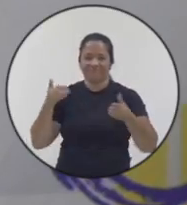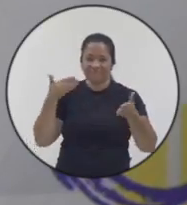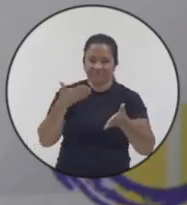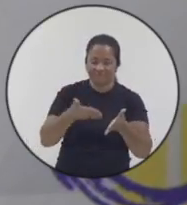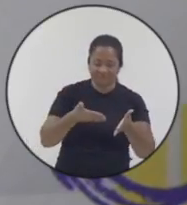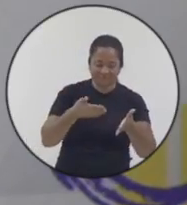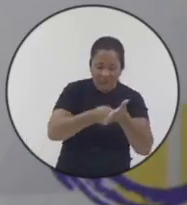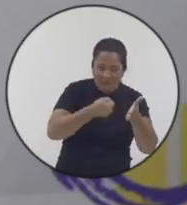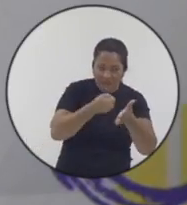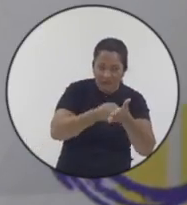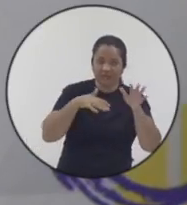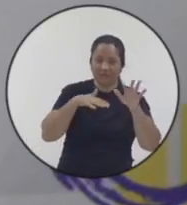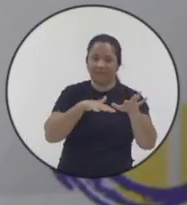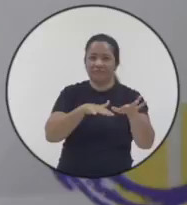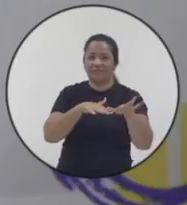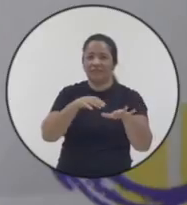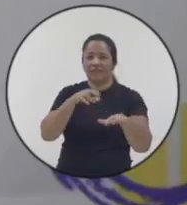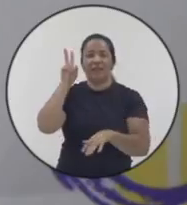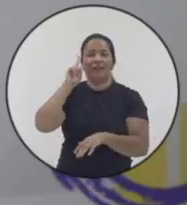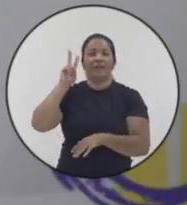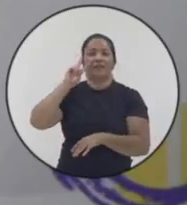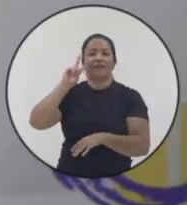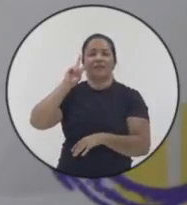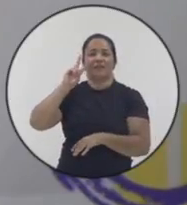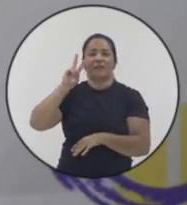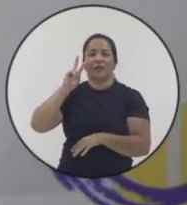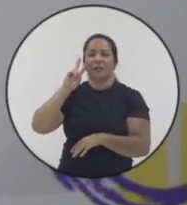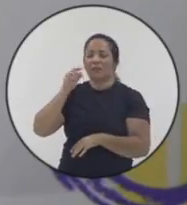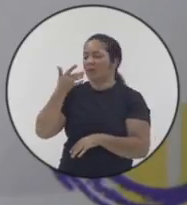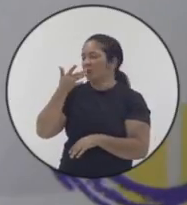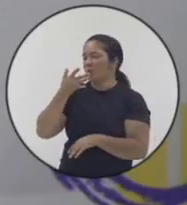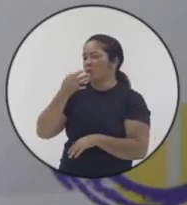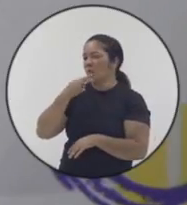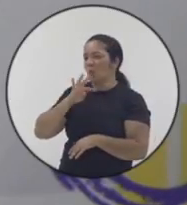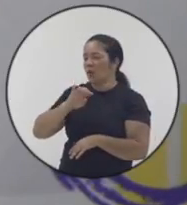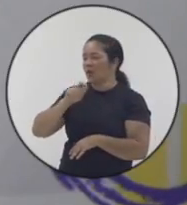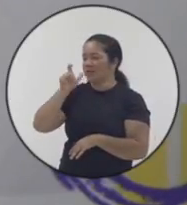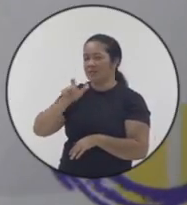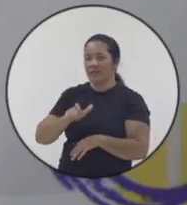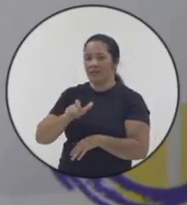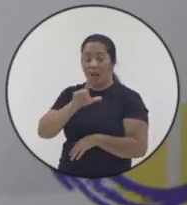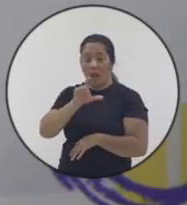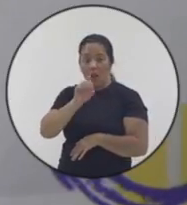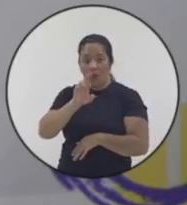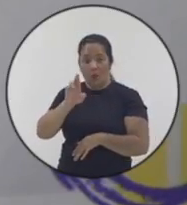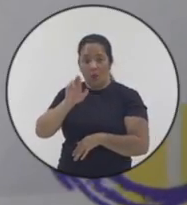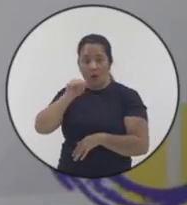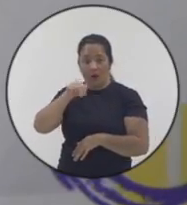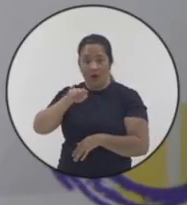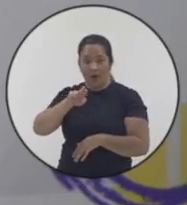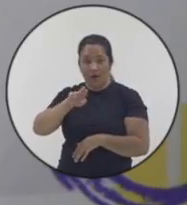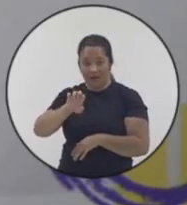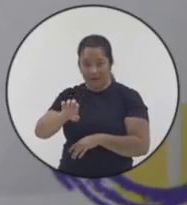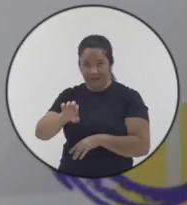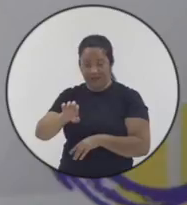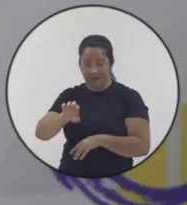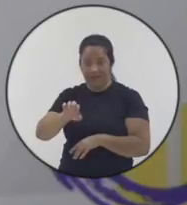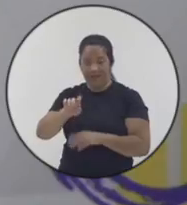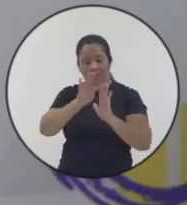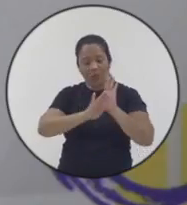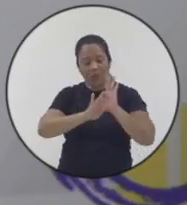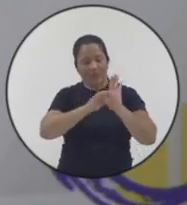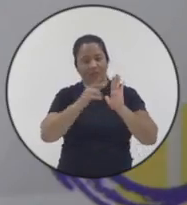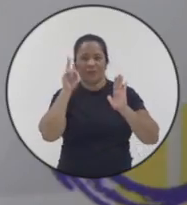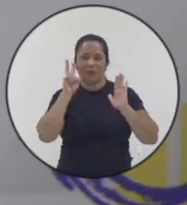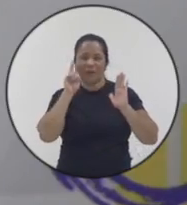aí eu lembro da... Tu citou a Lohana, eu lembro... Não a conheci pessoalmente, mas eu lembro o último texto que ela deixou escrito, que me mexeu profundamente, de